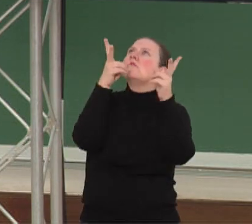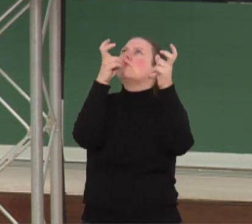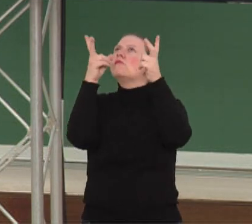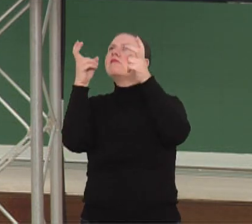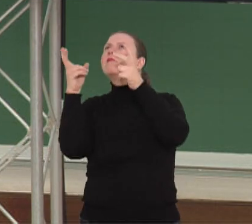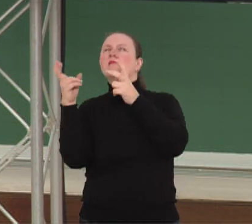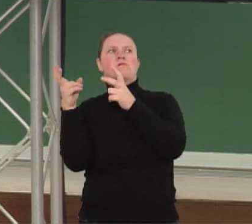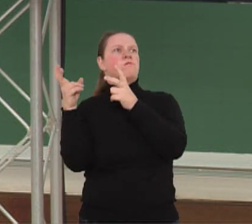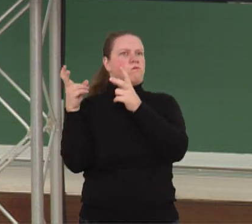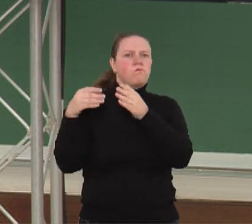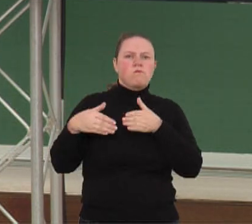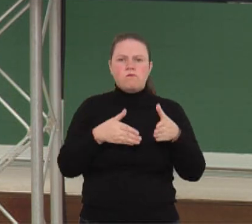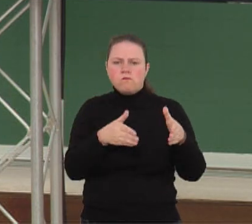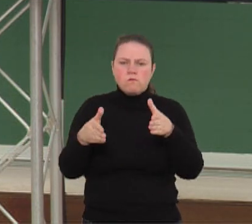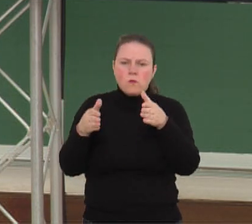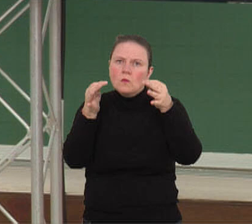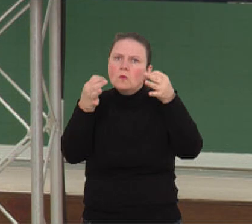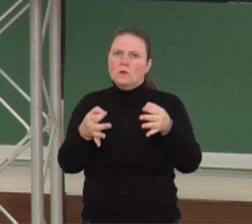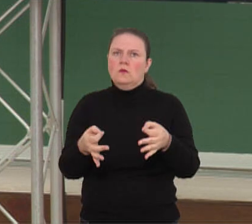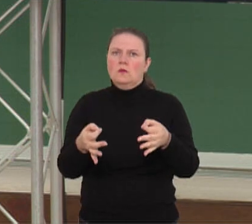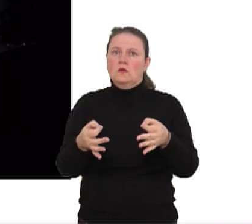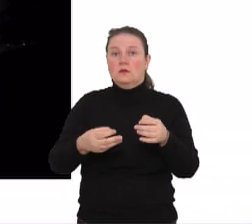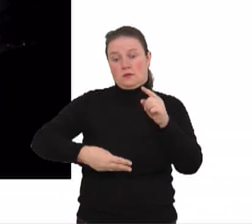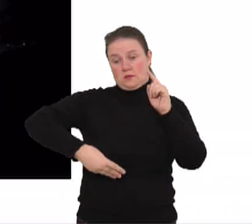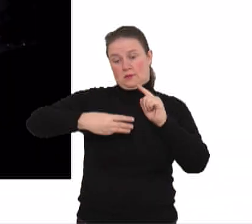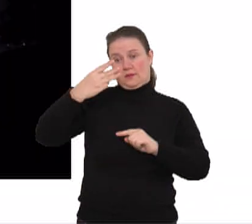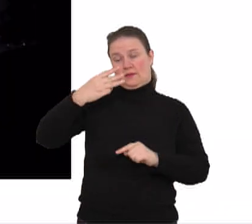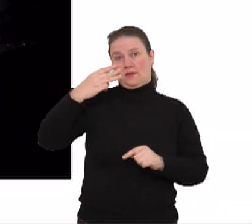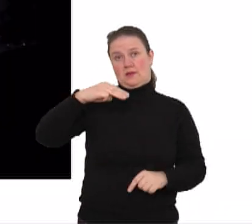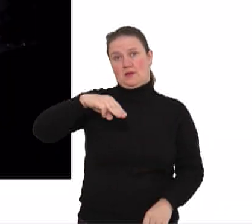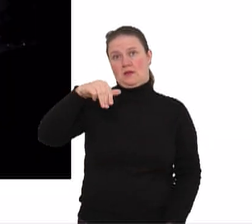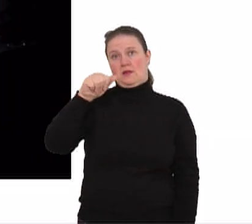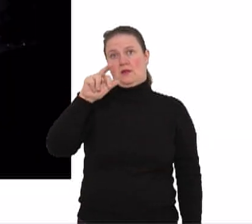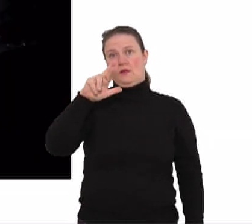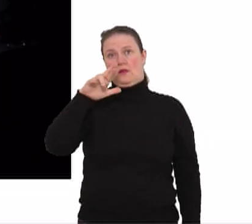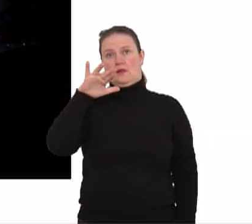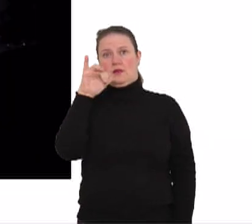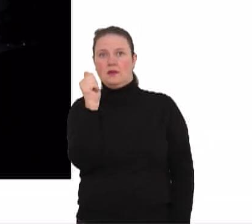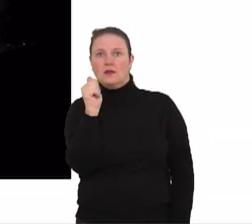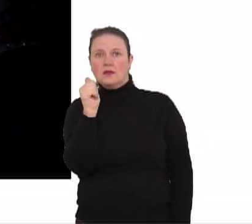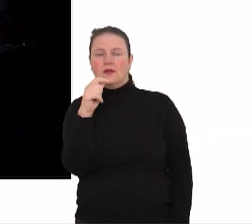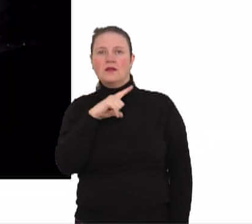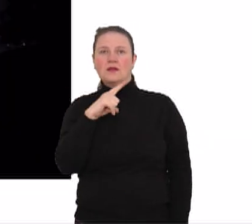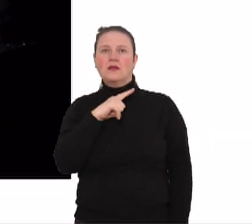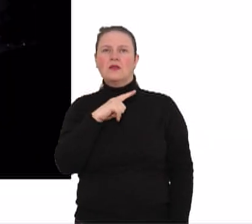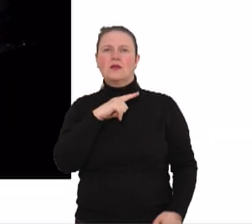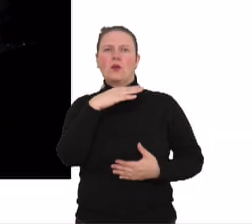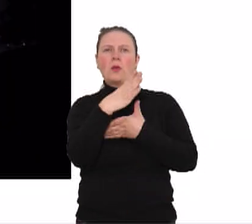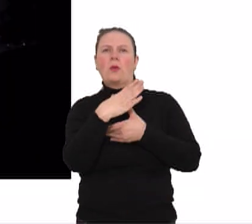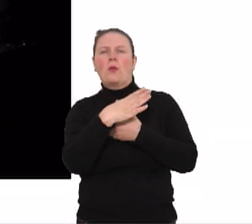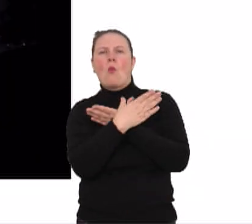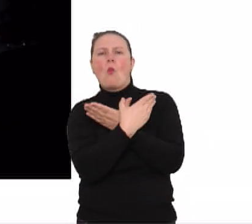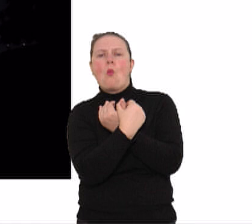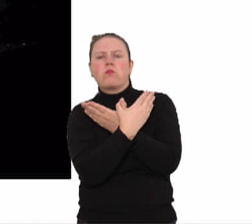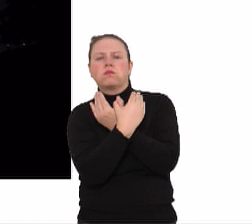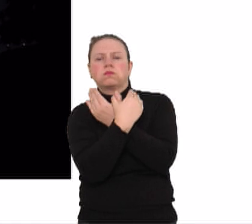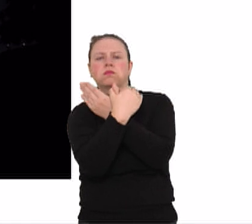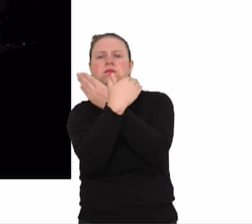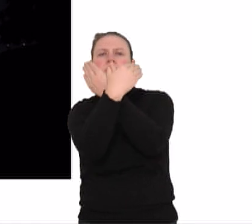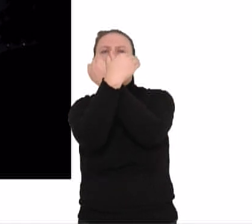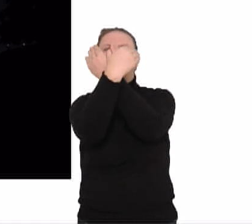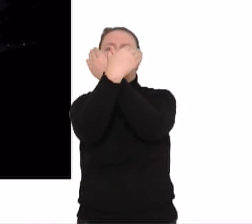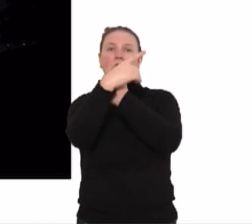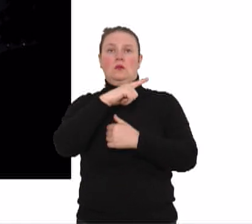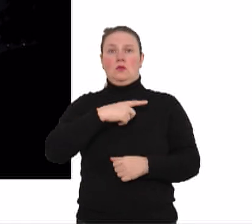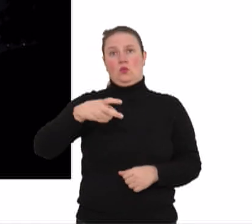seguem, de novo, as Três Marias. Só que para eles tem o formato da borboleta, que para a cultura chinesa